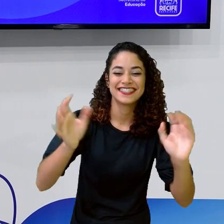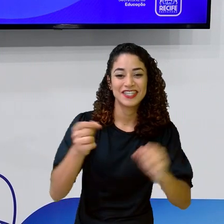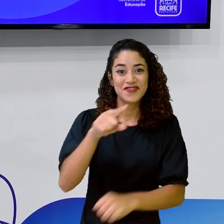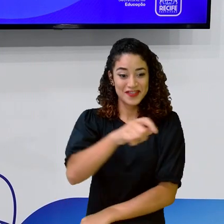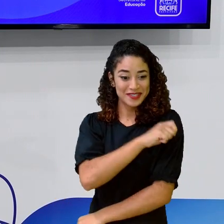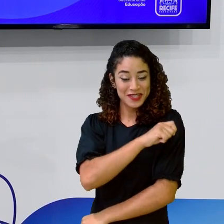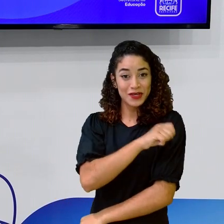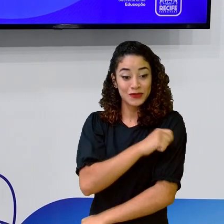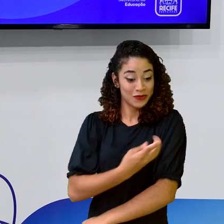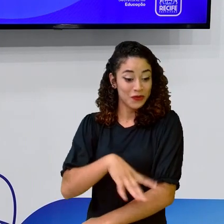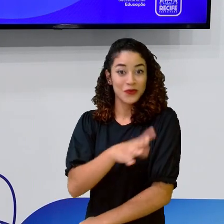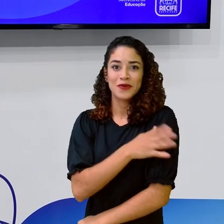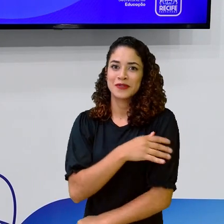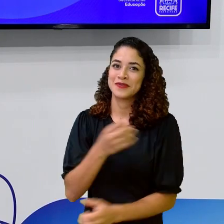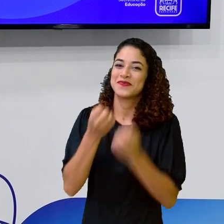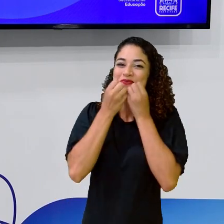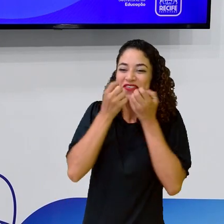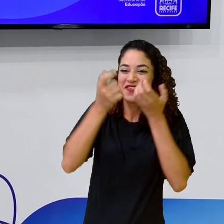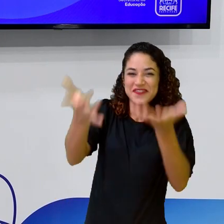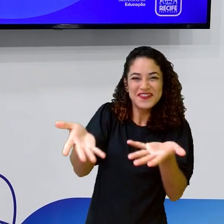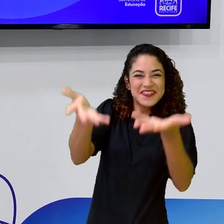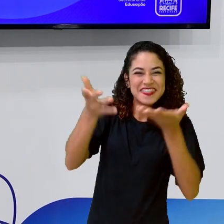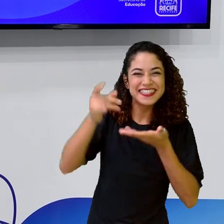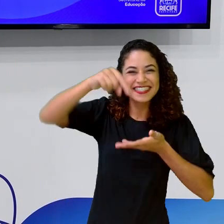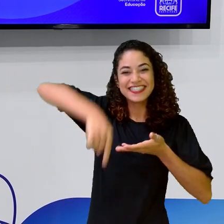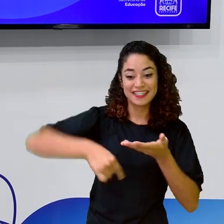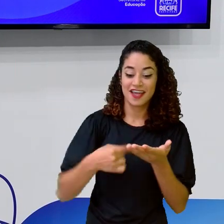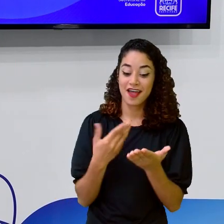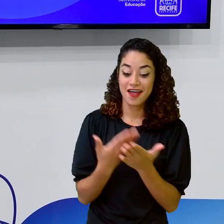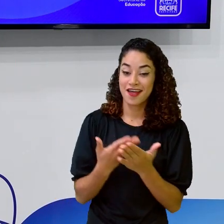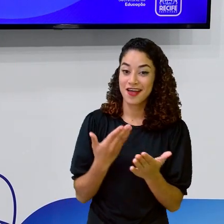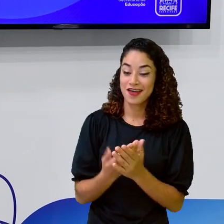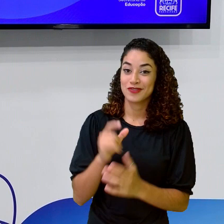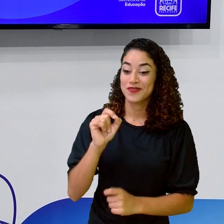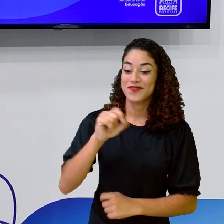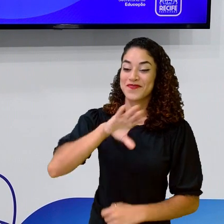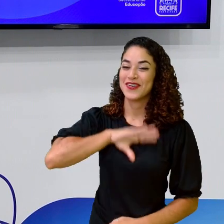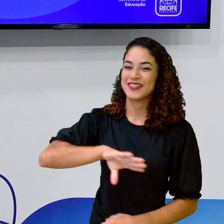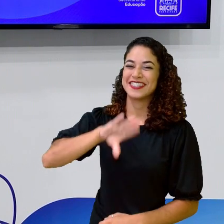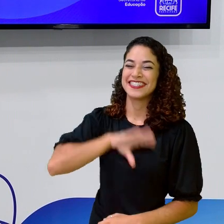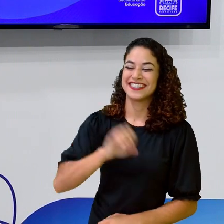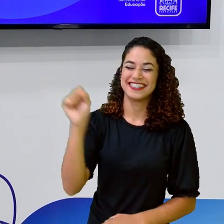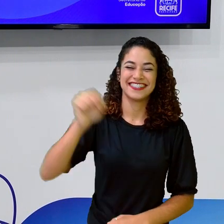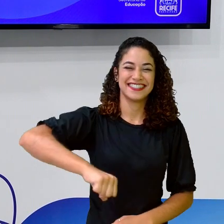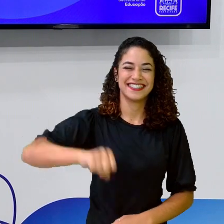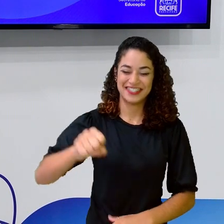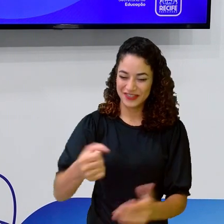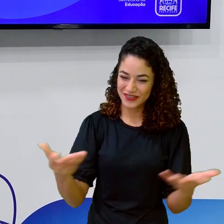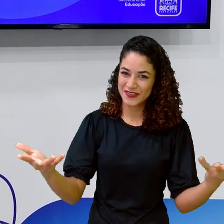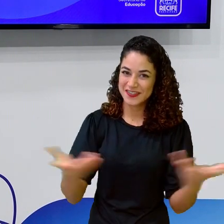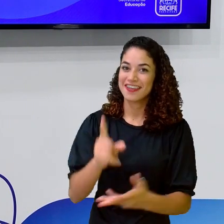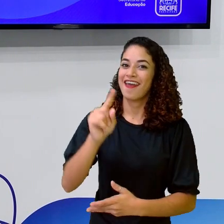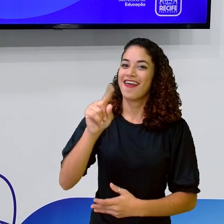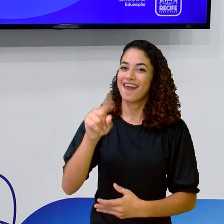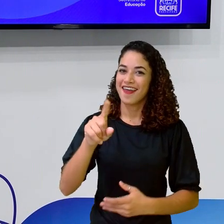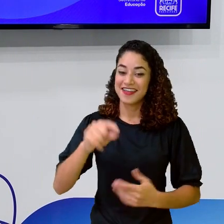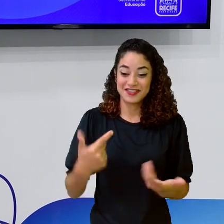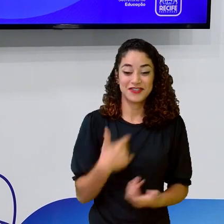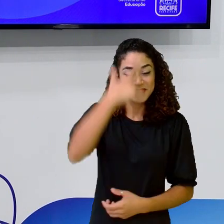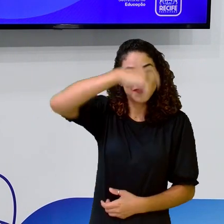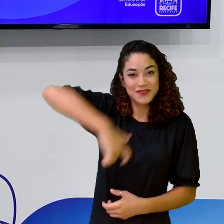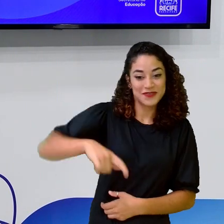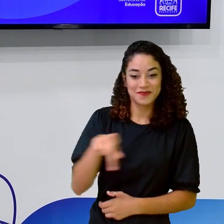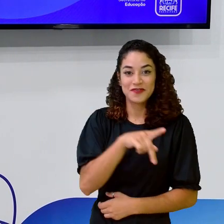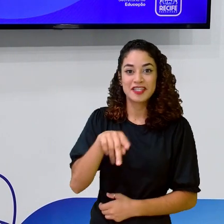Olá, estudantes do quarto ano, bem-vindos para a nossa aula de língua portuguesa de hoje. Eu sou a professora